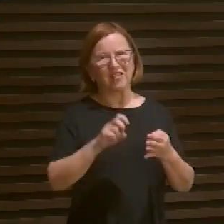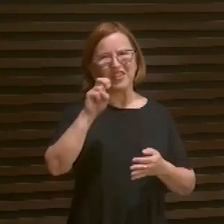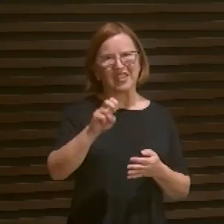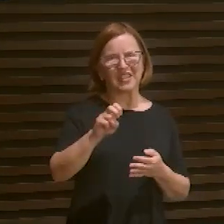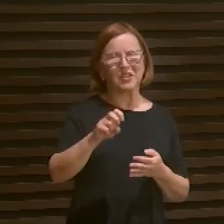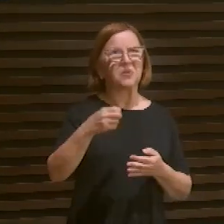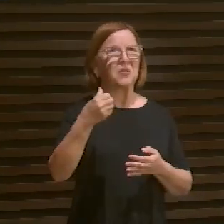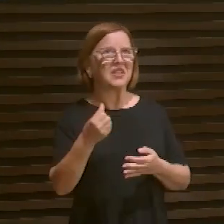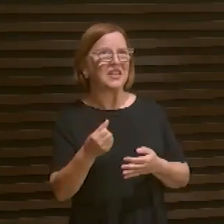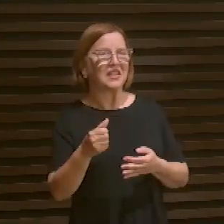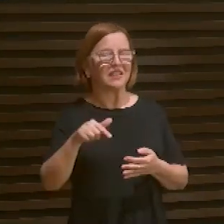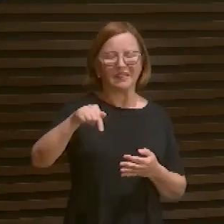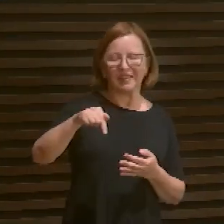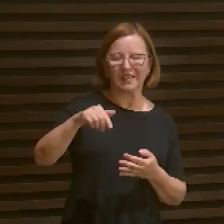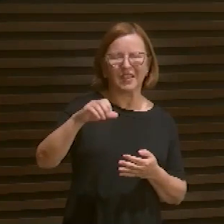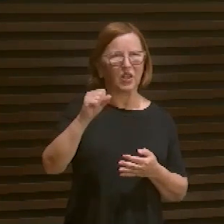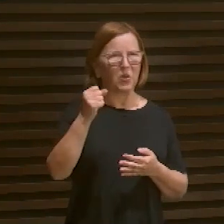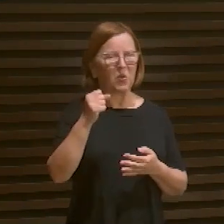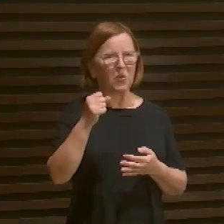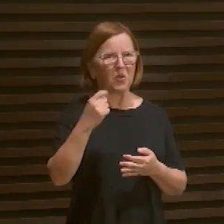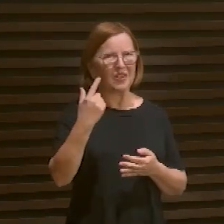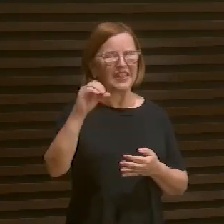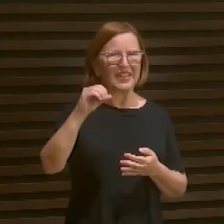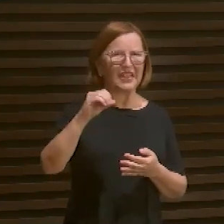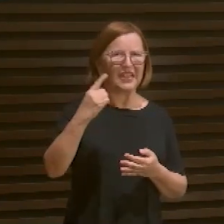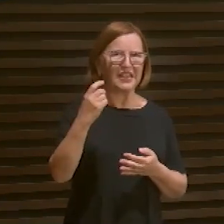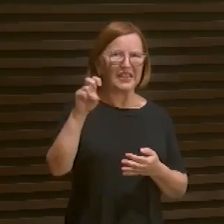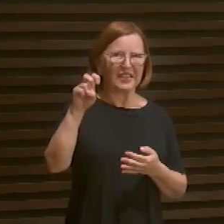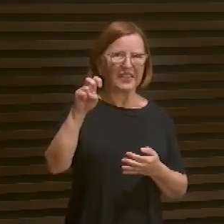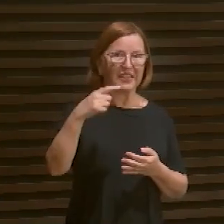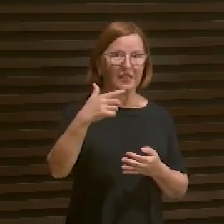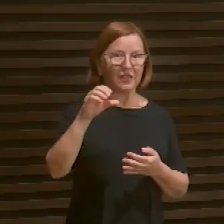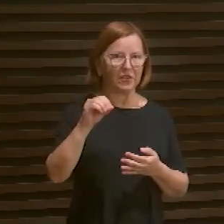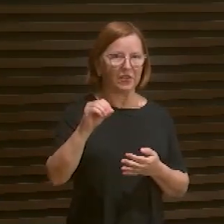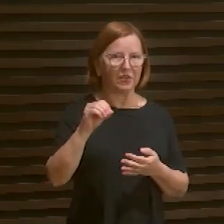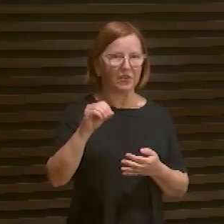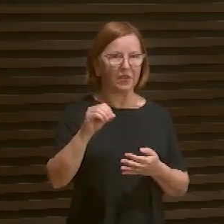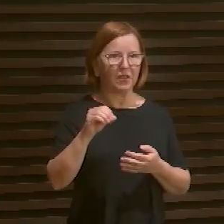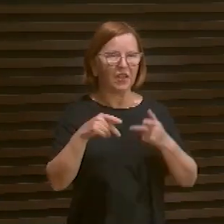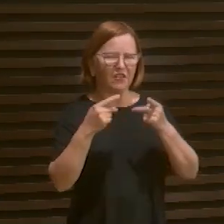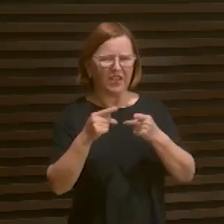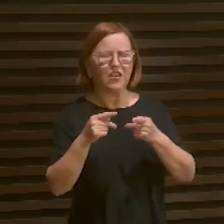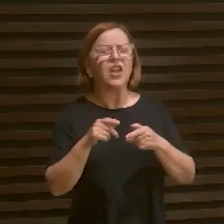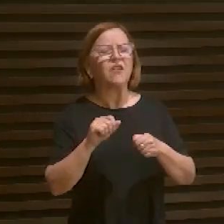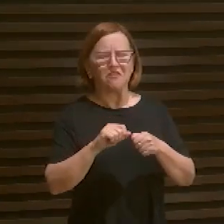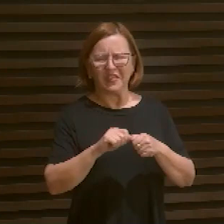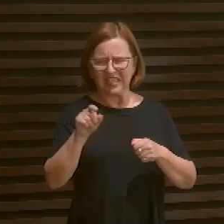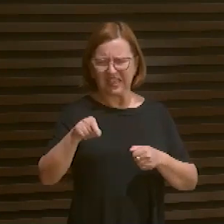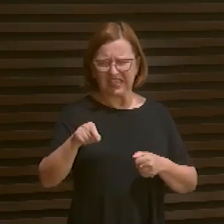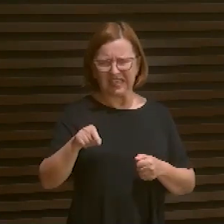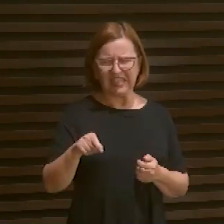7, 8, 10, 15, 20. Eu digo, eu vou fazer esse cara enjoar.